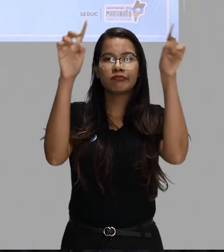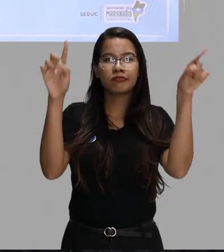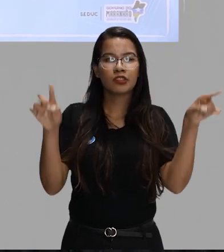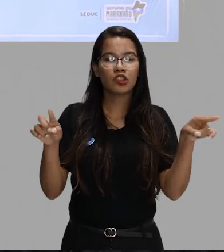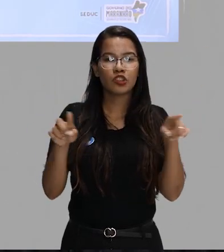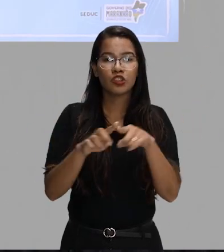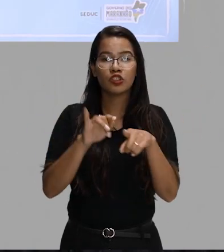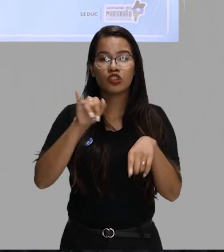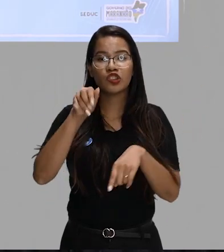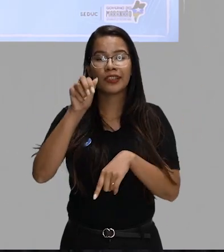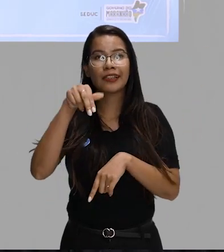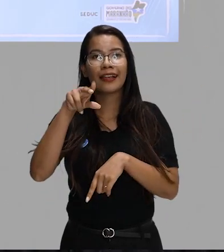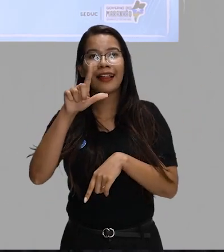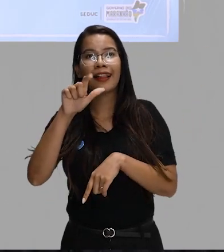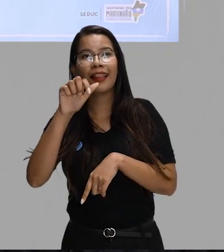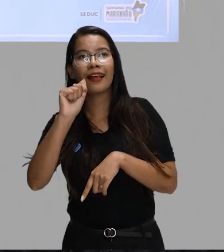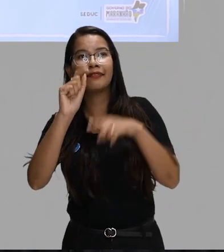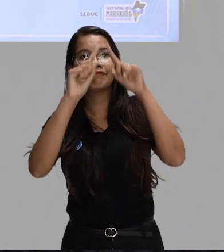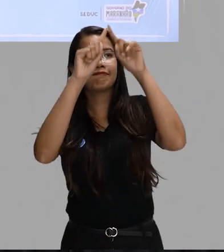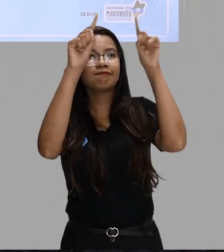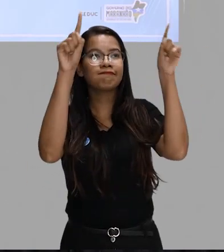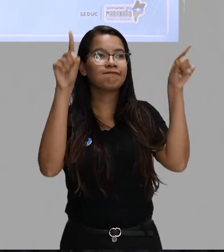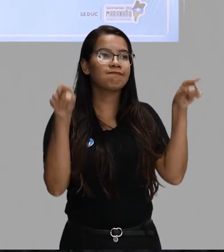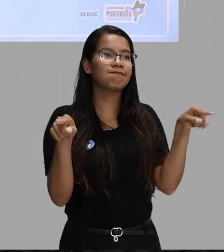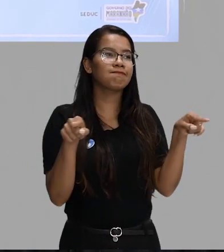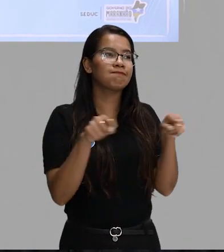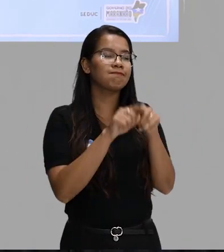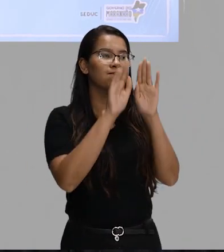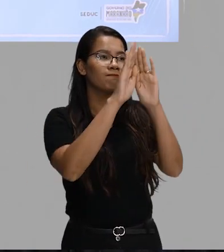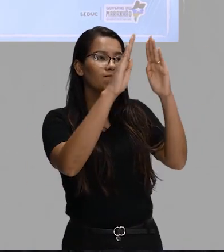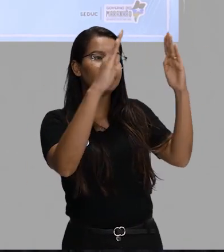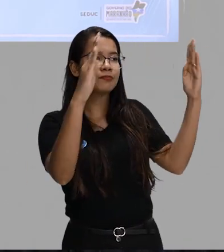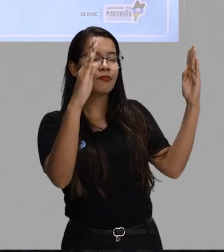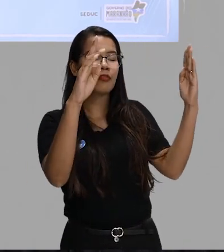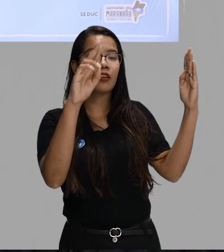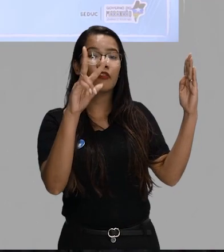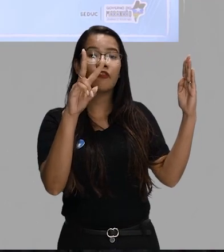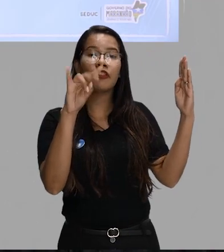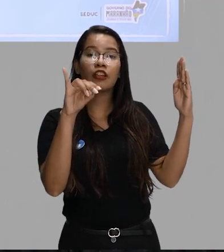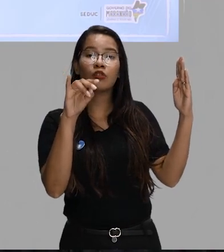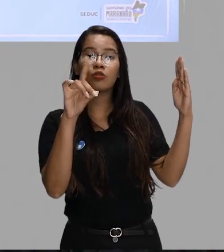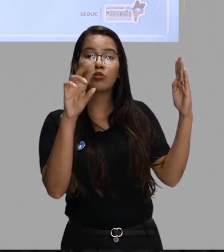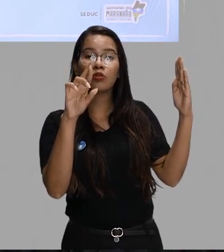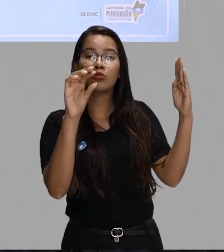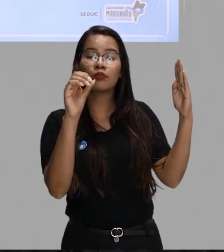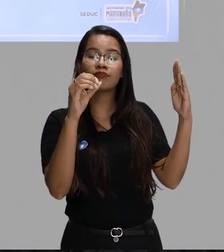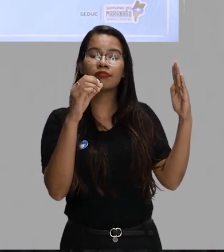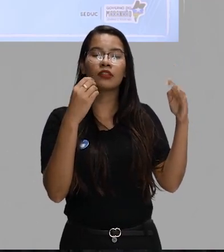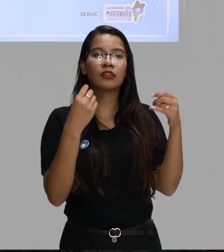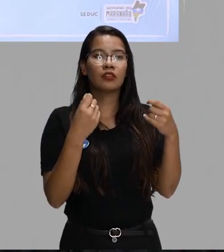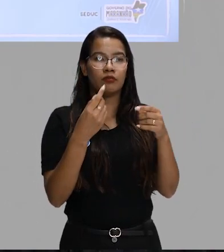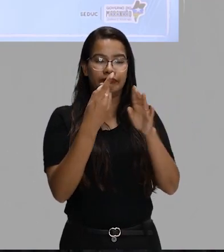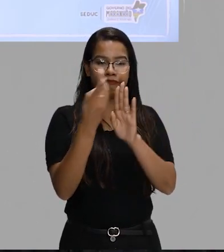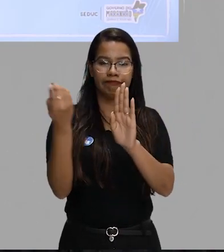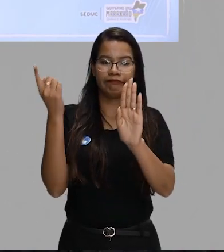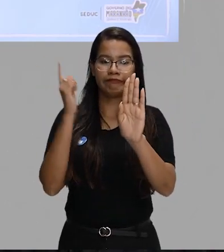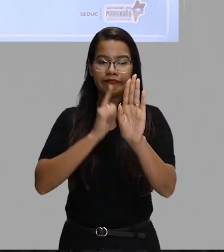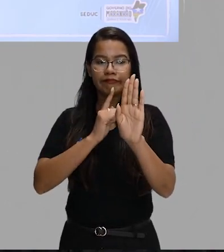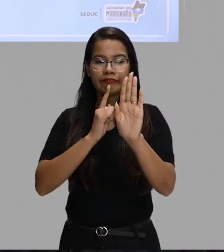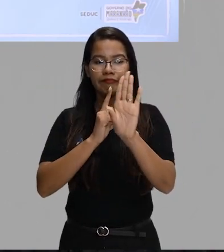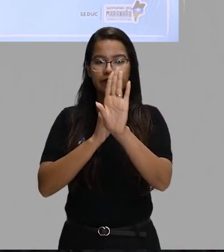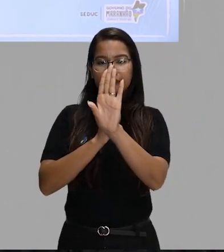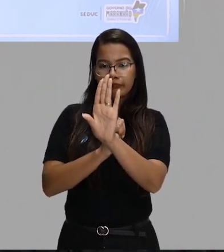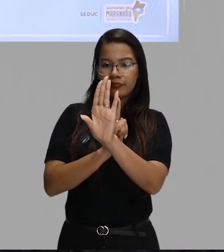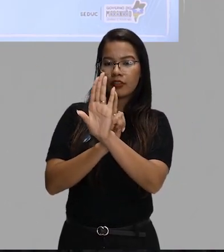no ambiente interno, né, dessa janela e você consiga ver aquilo que está acontecendo no ambiente